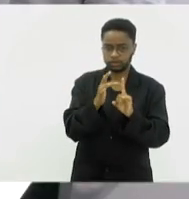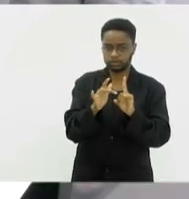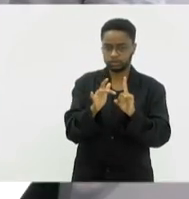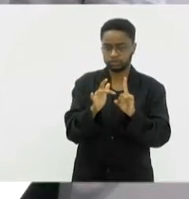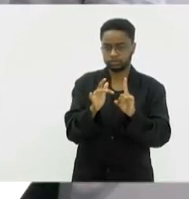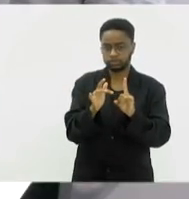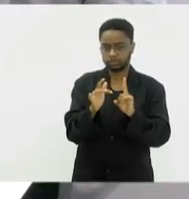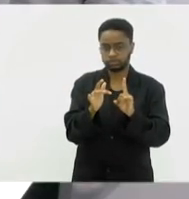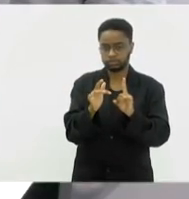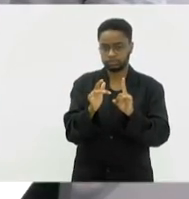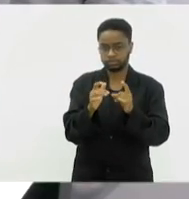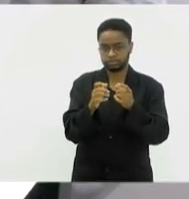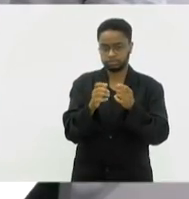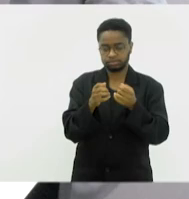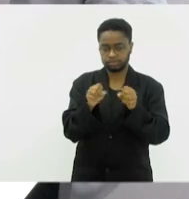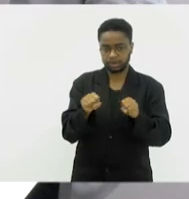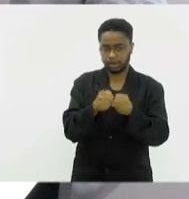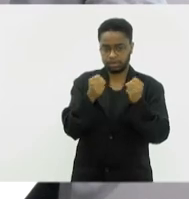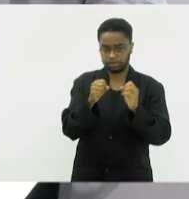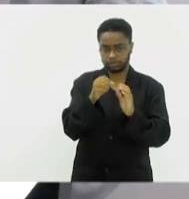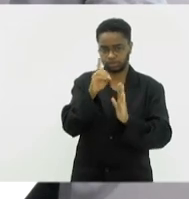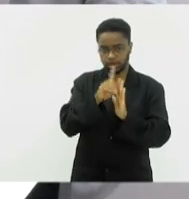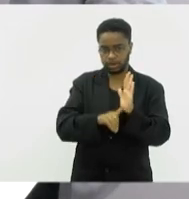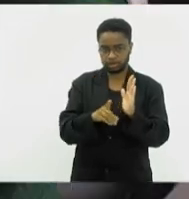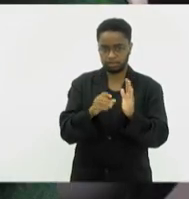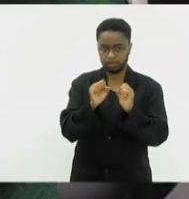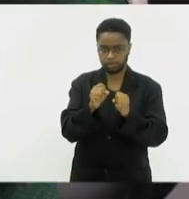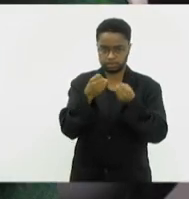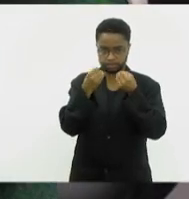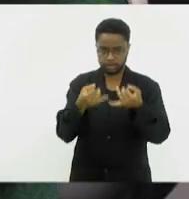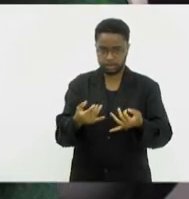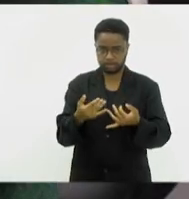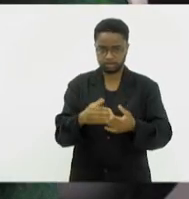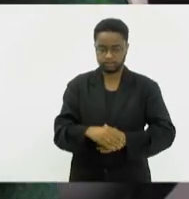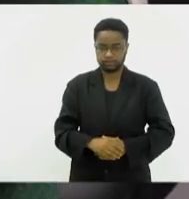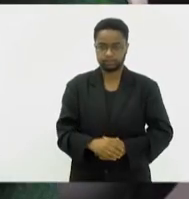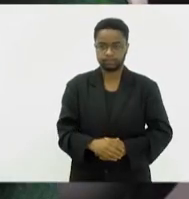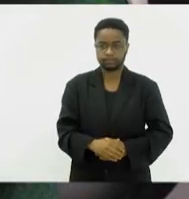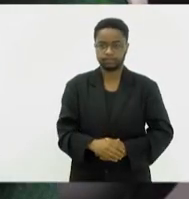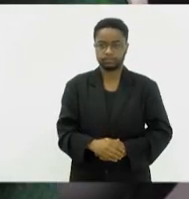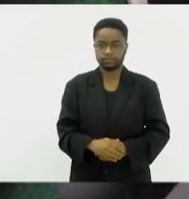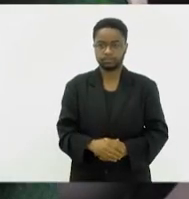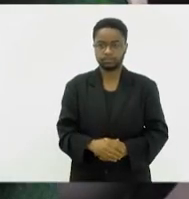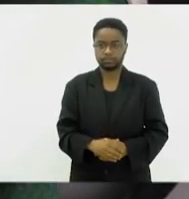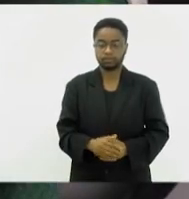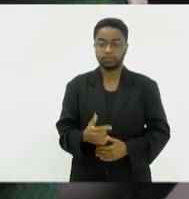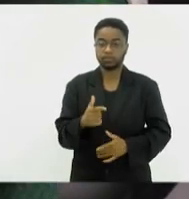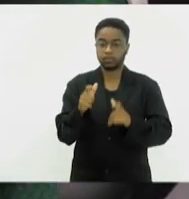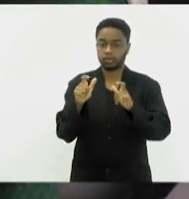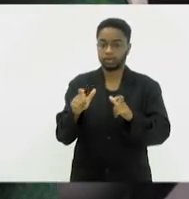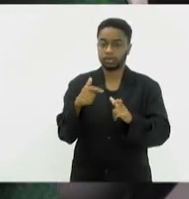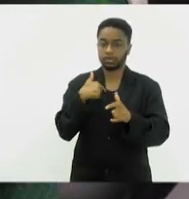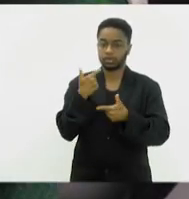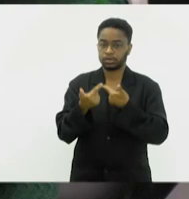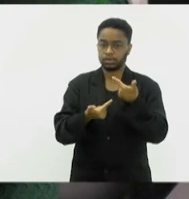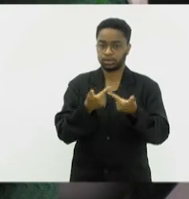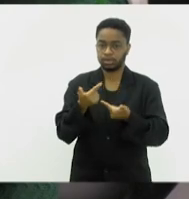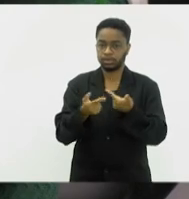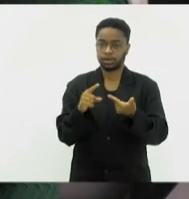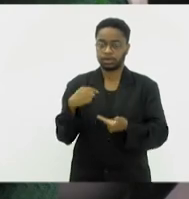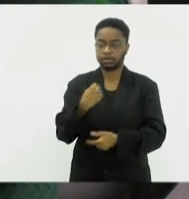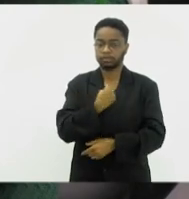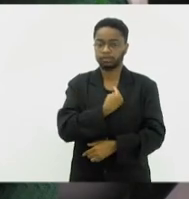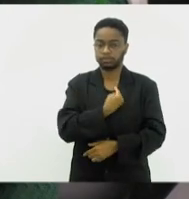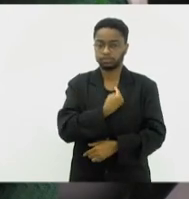alguma violação de direitos? O senhor pode falar sobre isso também, por favor? Então, onde eu trabalho, a gente